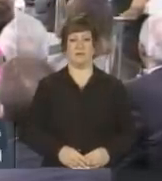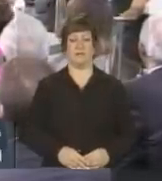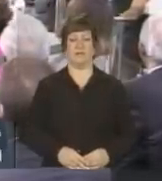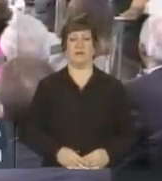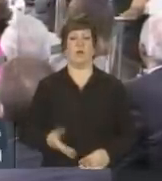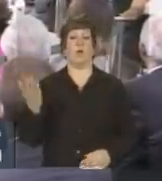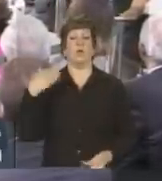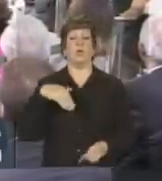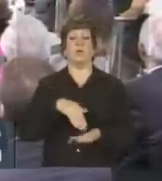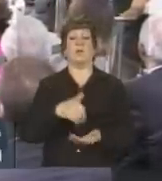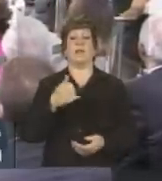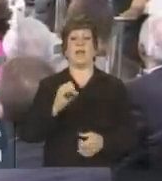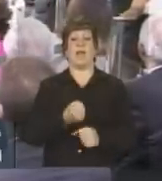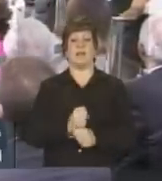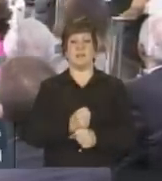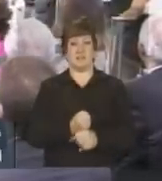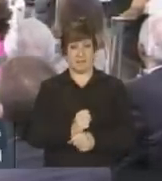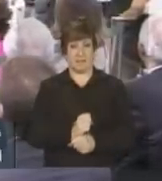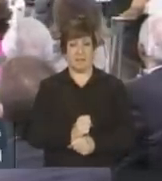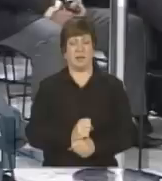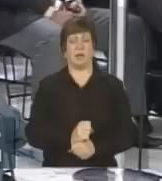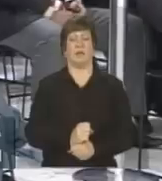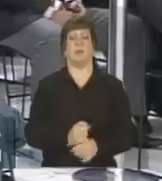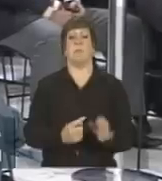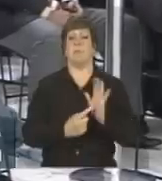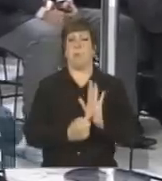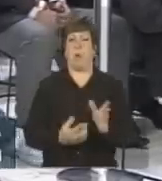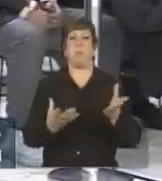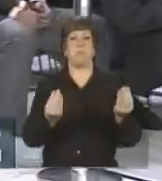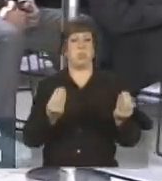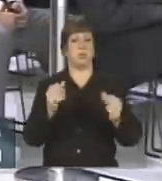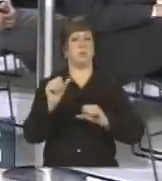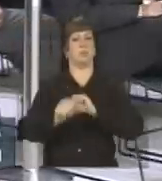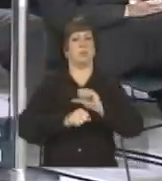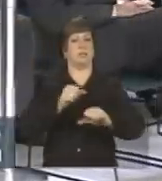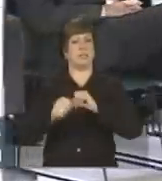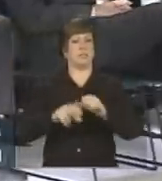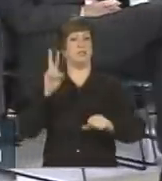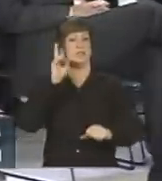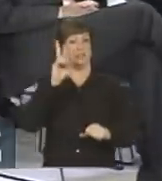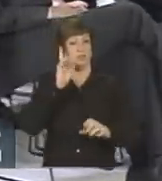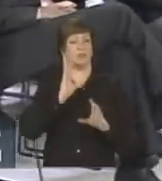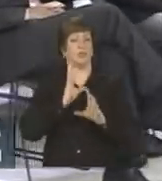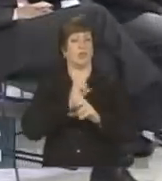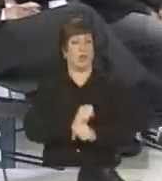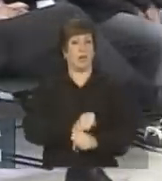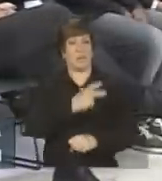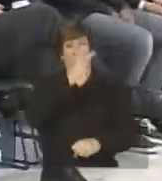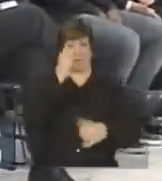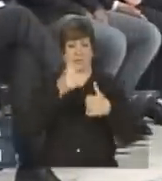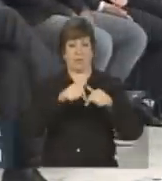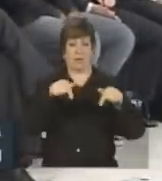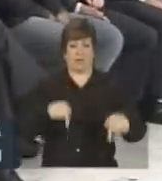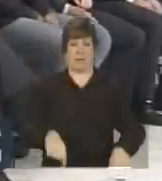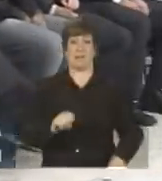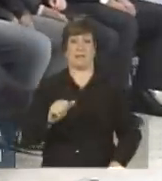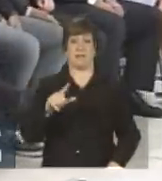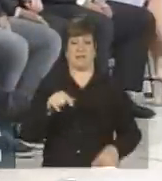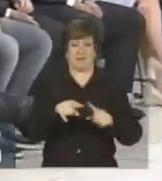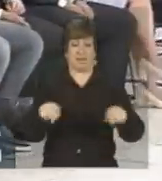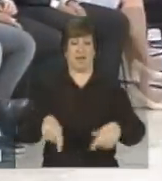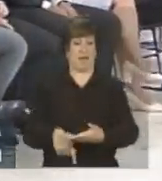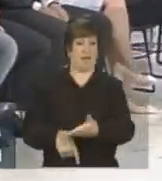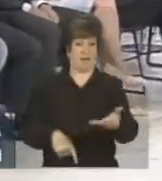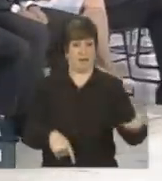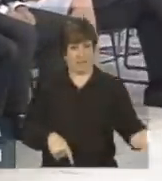Nos últimos 10 anos são marcados por muitas mudanças históricas, mudanças marcadas por pessoas que estão aqui nessa sala, como, sem sombra de